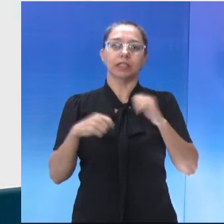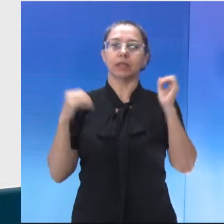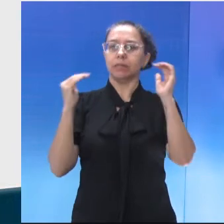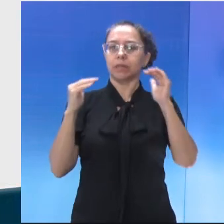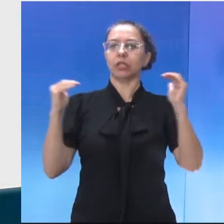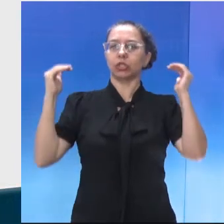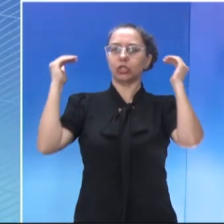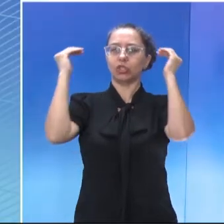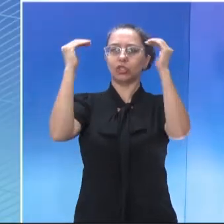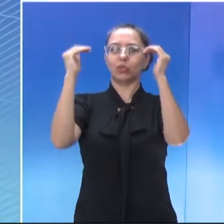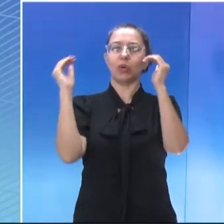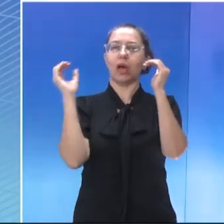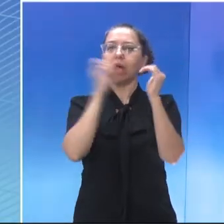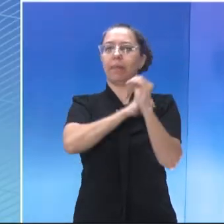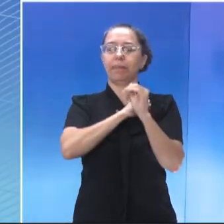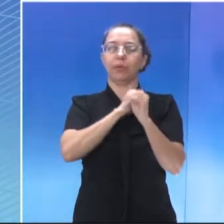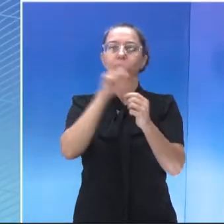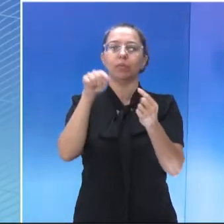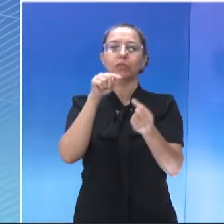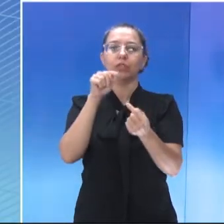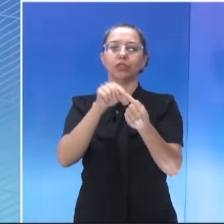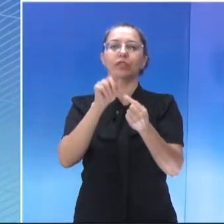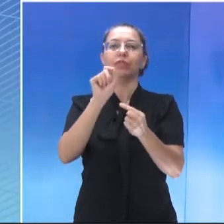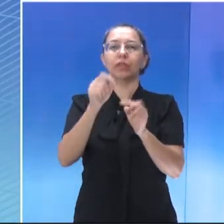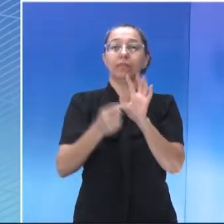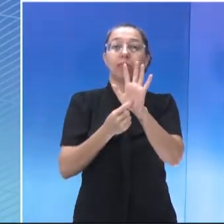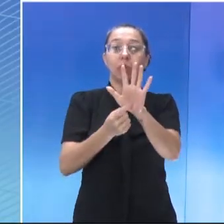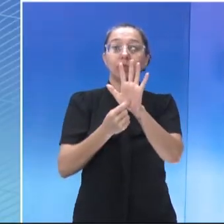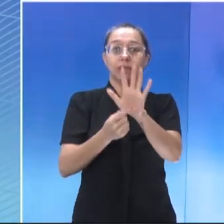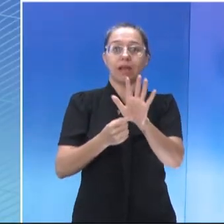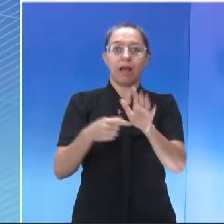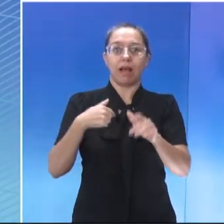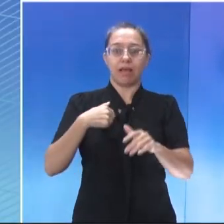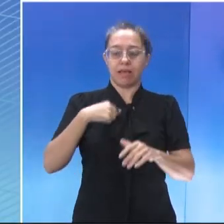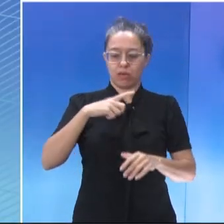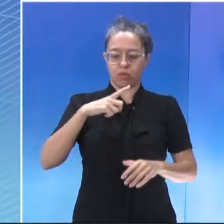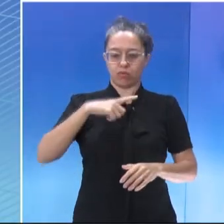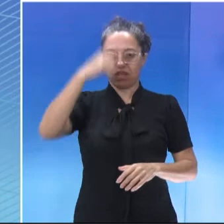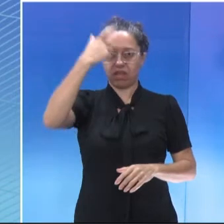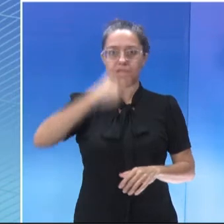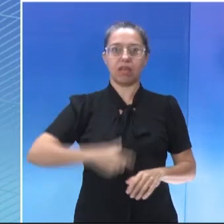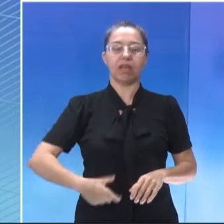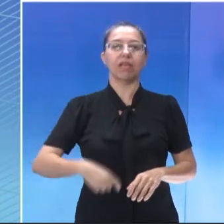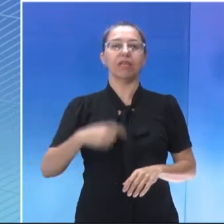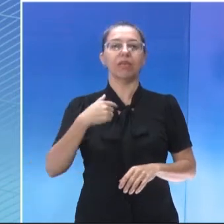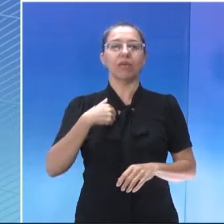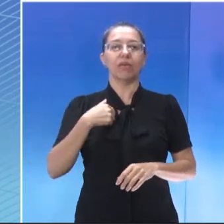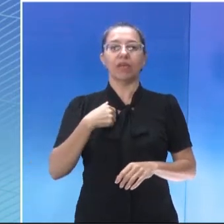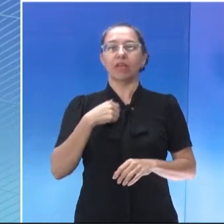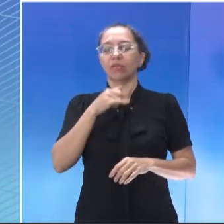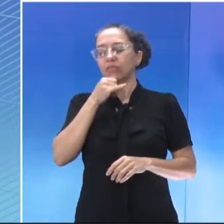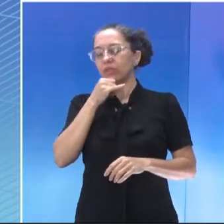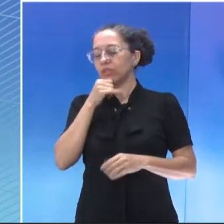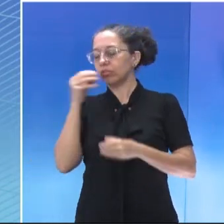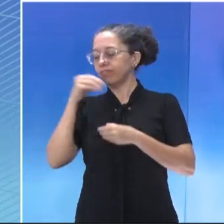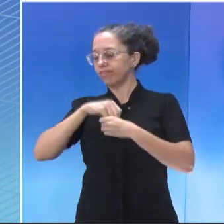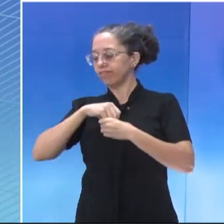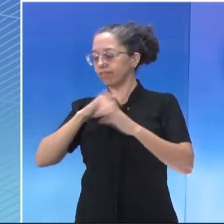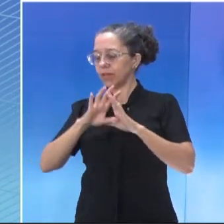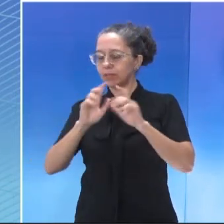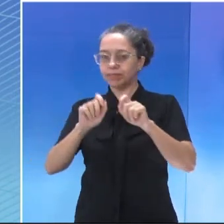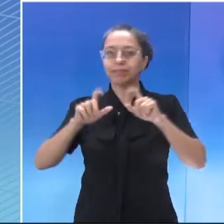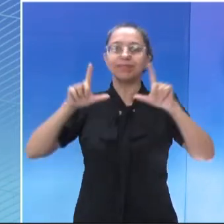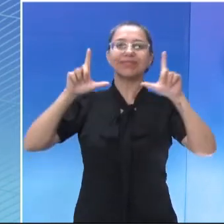qual que é o prestígio imediato, a função última? Mostrar o que eu tenho, minha aparência. Às vezes eu não estou legal, mas eu estou sorrindo numa foto, numa